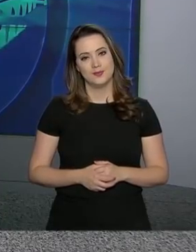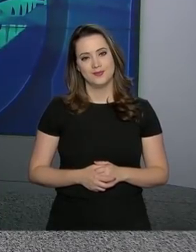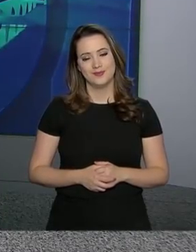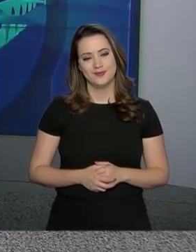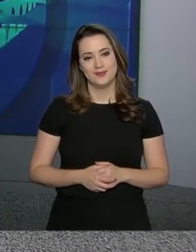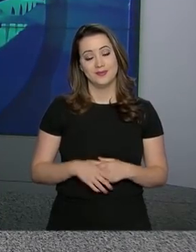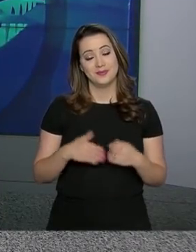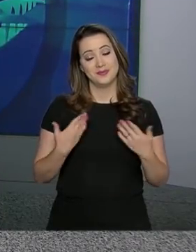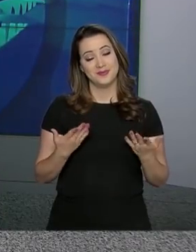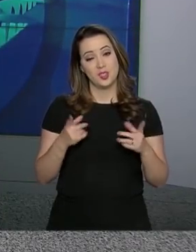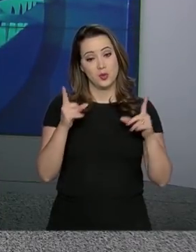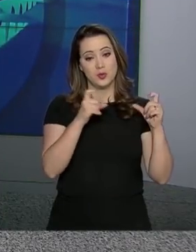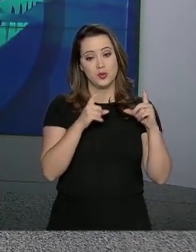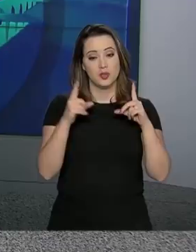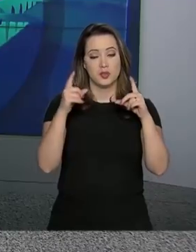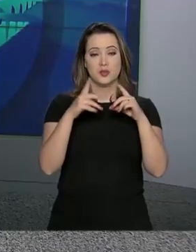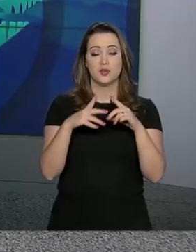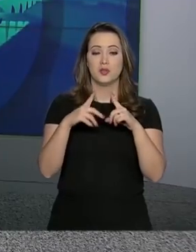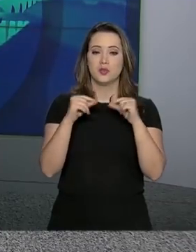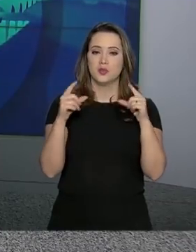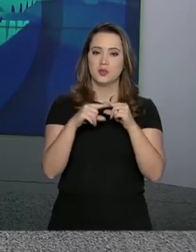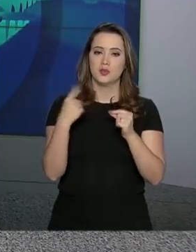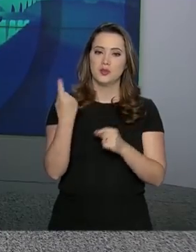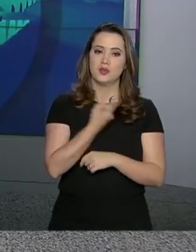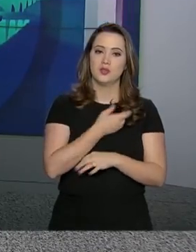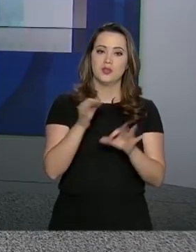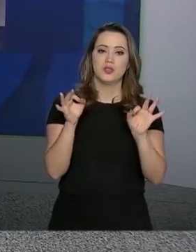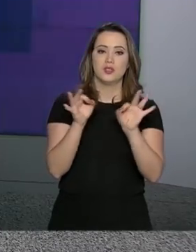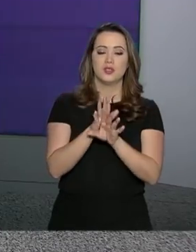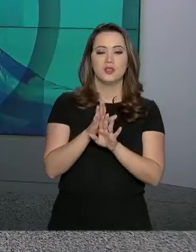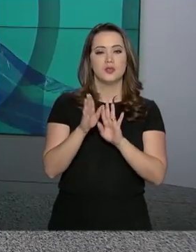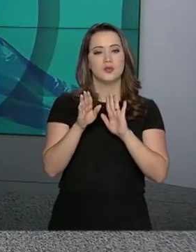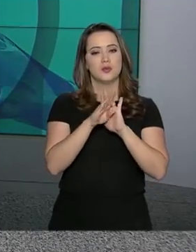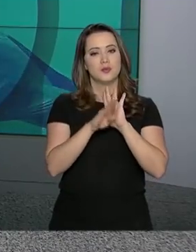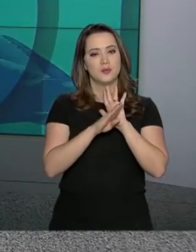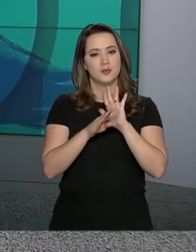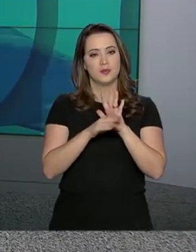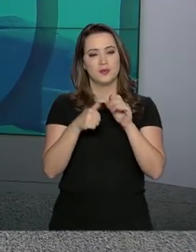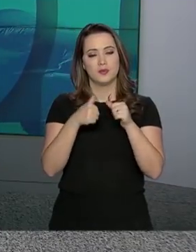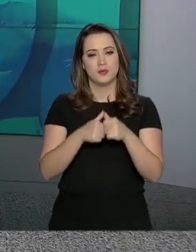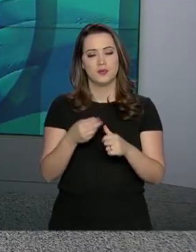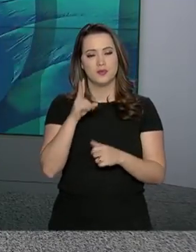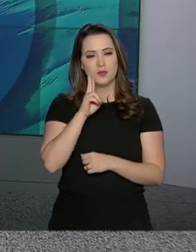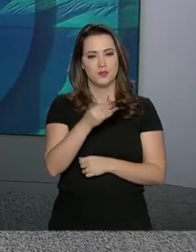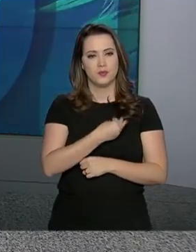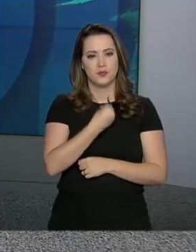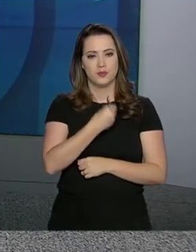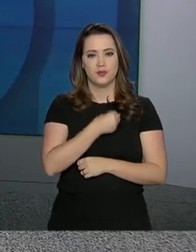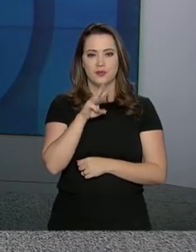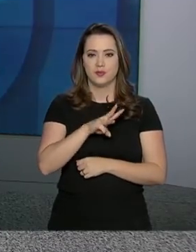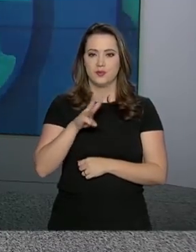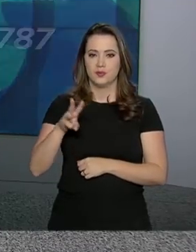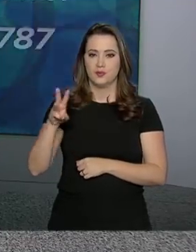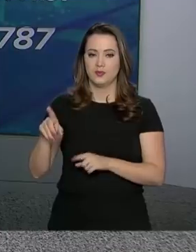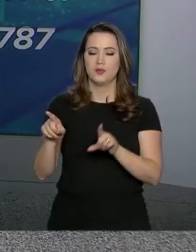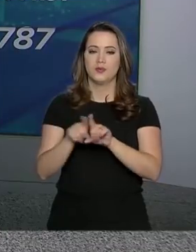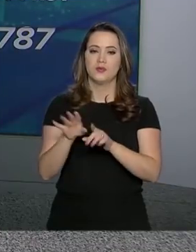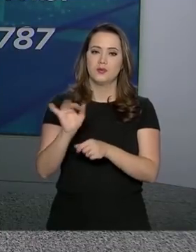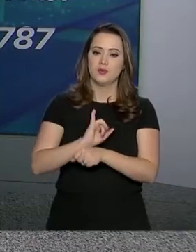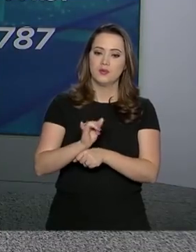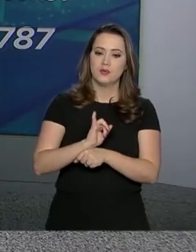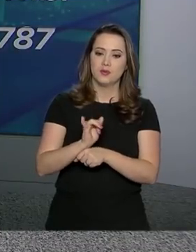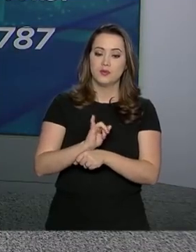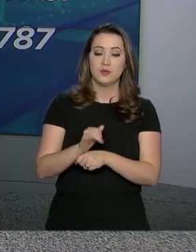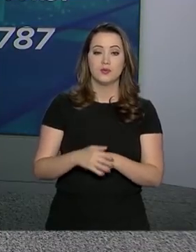E com esses retratos de Brasília, nós ficamos por aqui. Toda a nossa programação você acompanha ao vivo pelo site da NBR